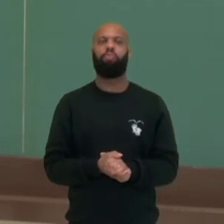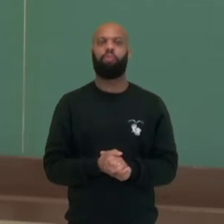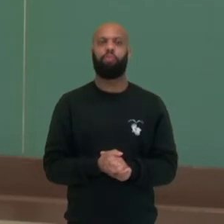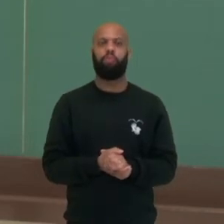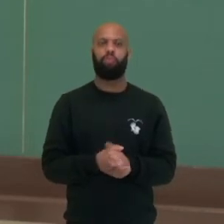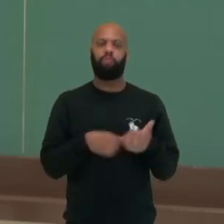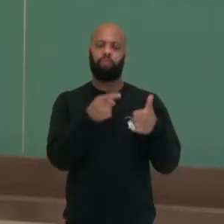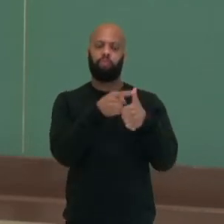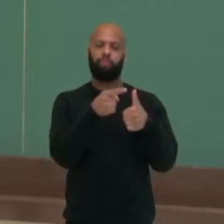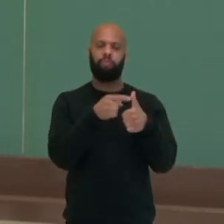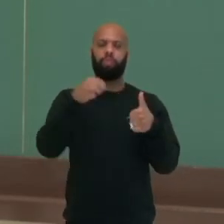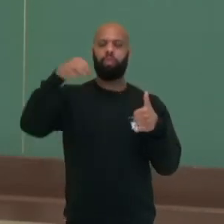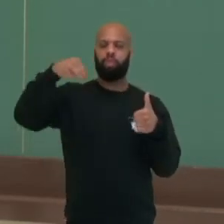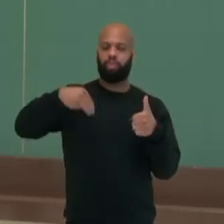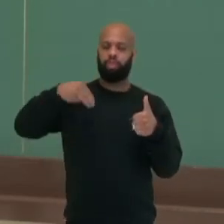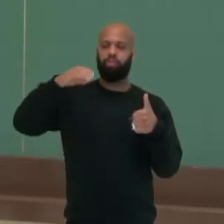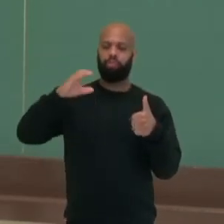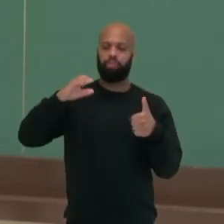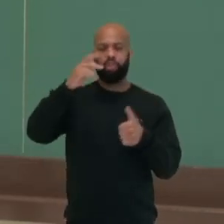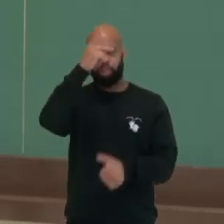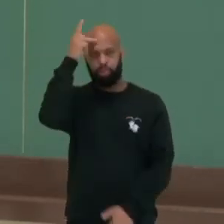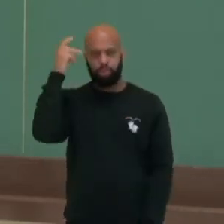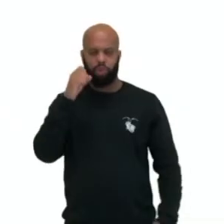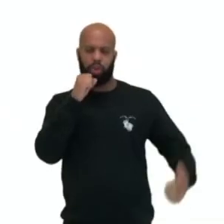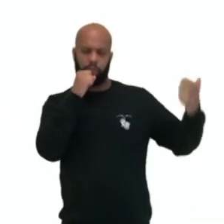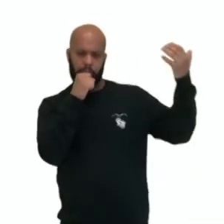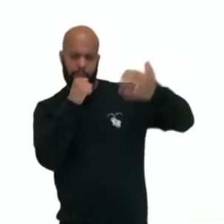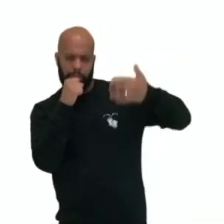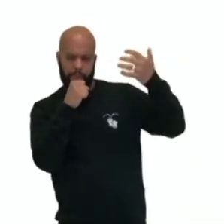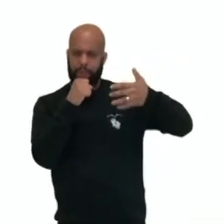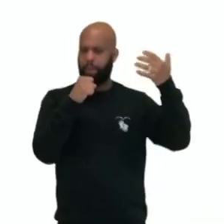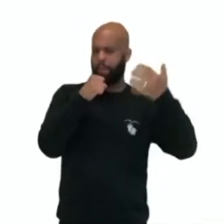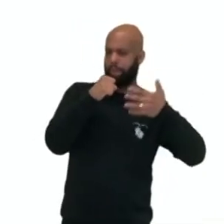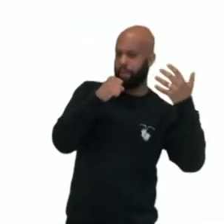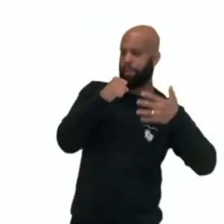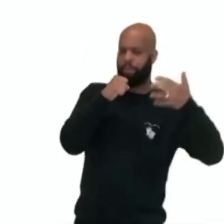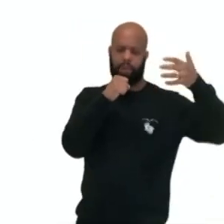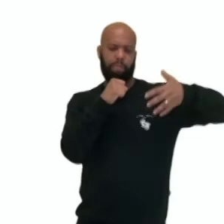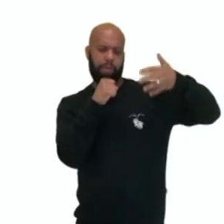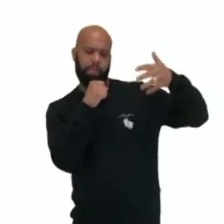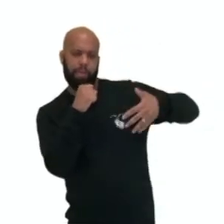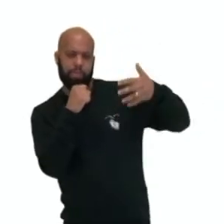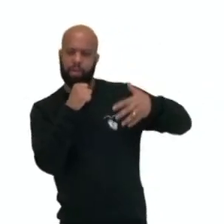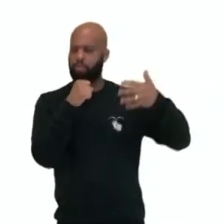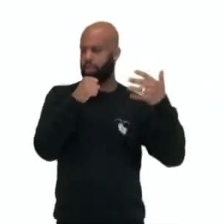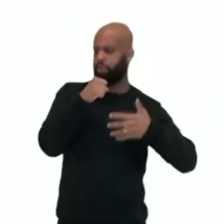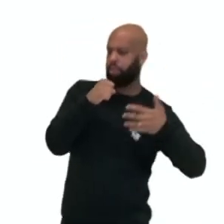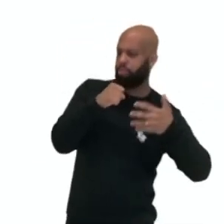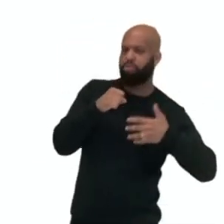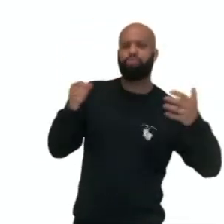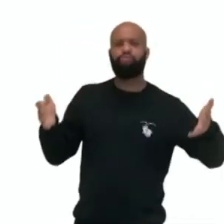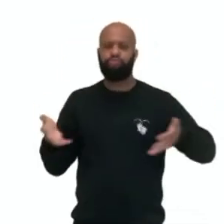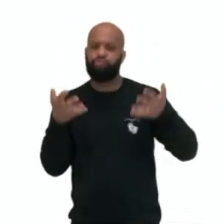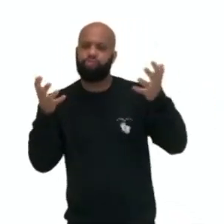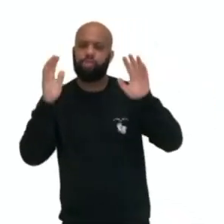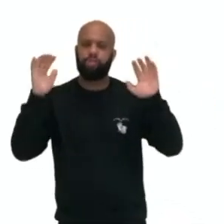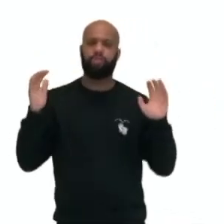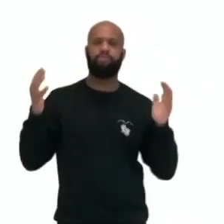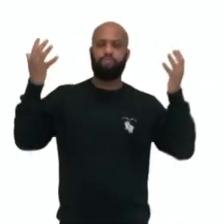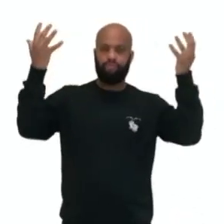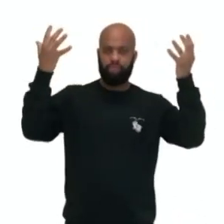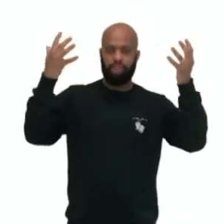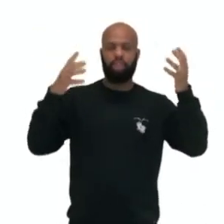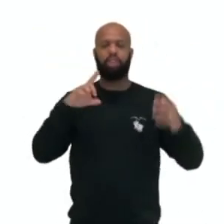o MC, que é o mestre de cerimônia, é o músico responsável por conduzir e animar as festas, é ele que fica com